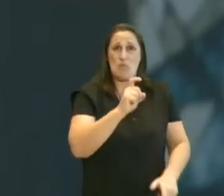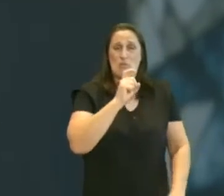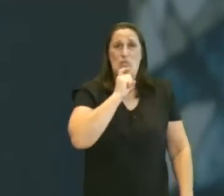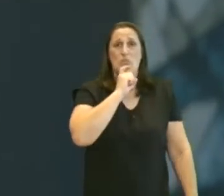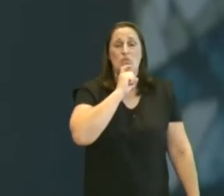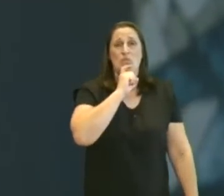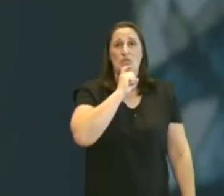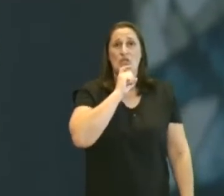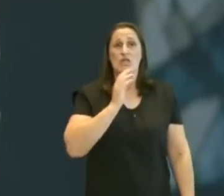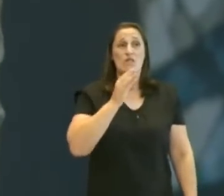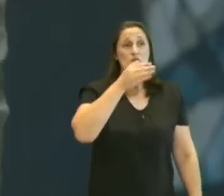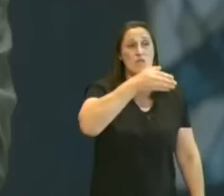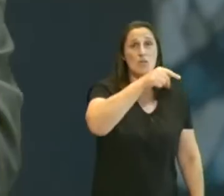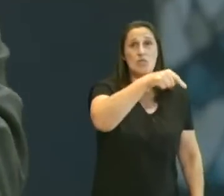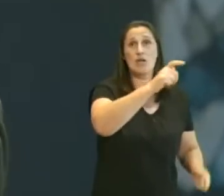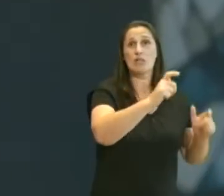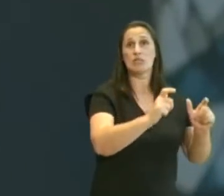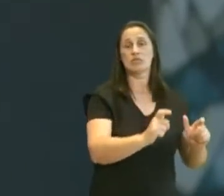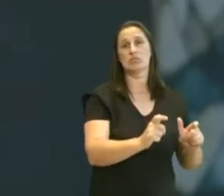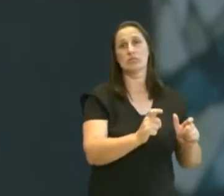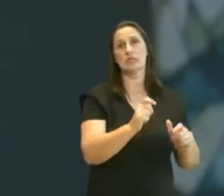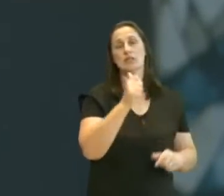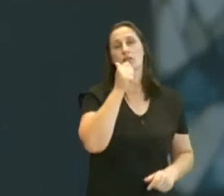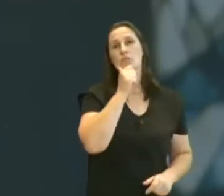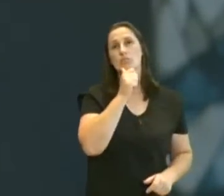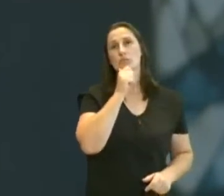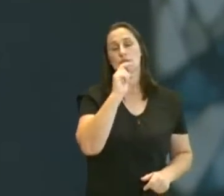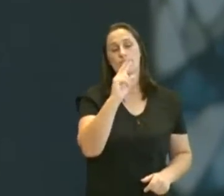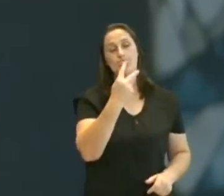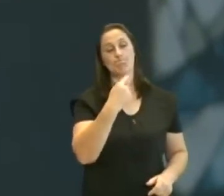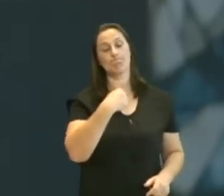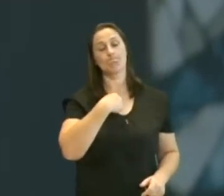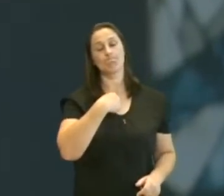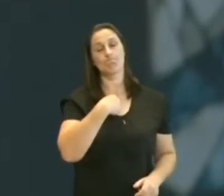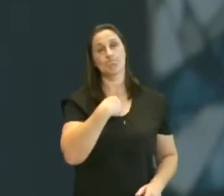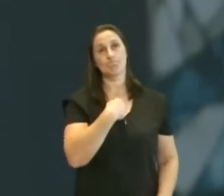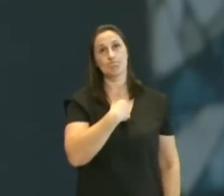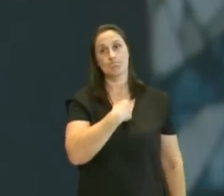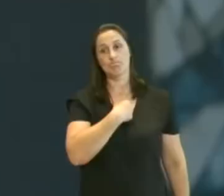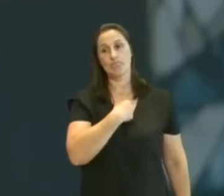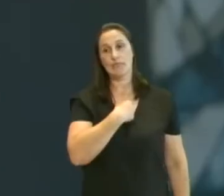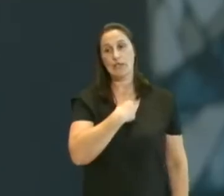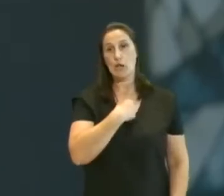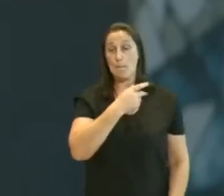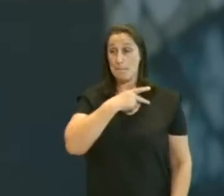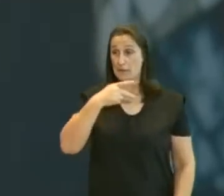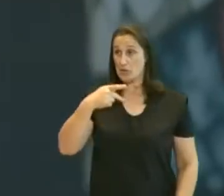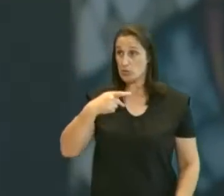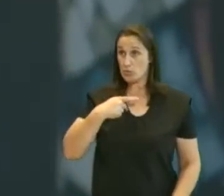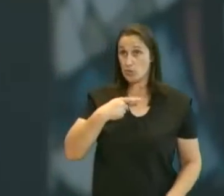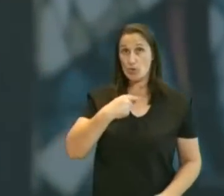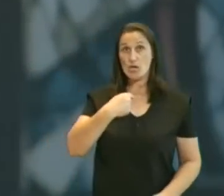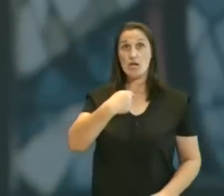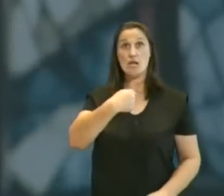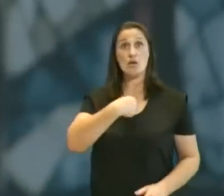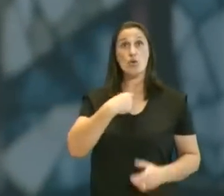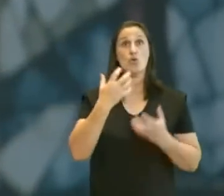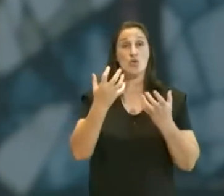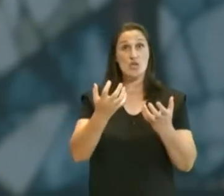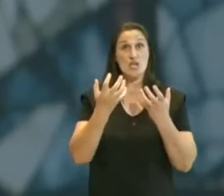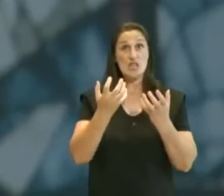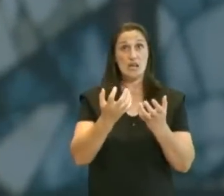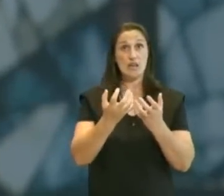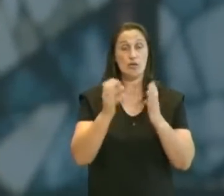aquele necrotério, e ela olhou para mim e disse assim: pastor, eu quero orar pela ressurreição do